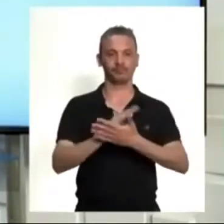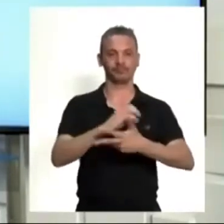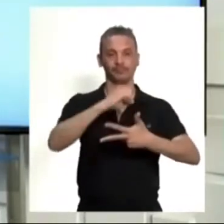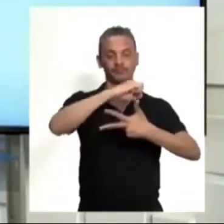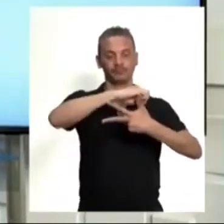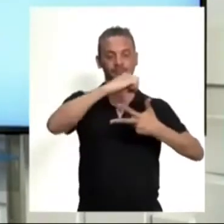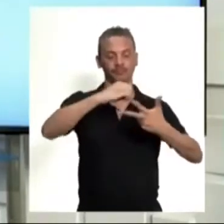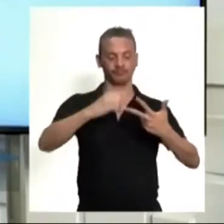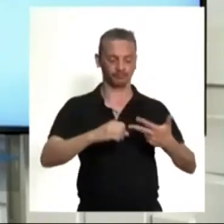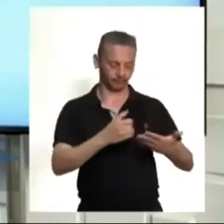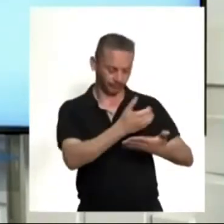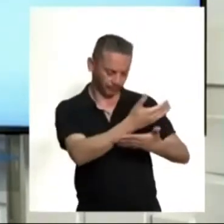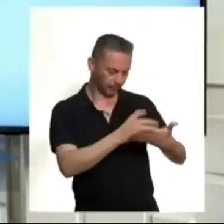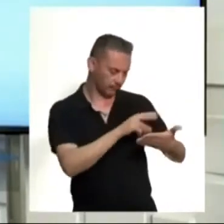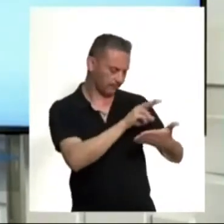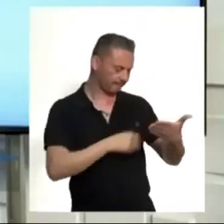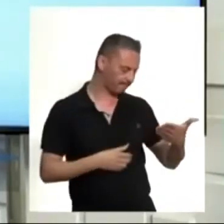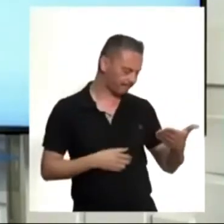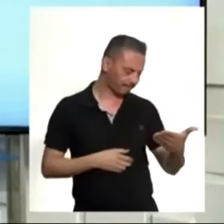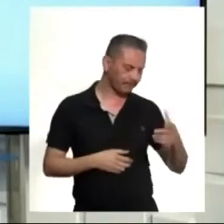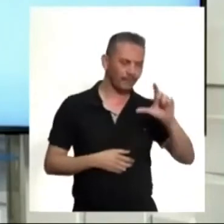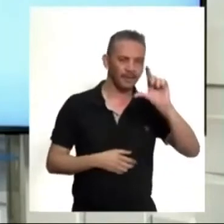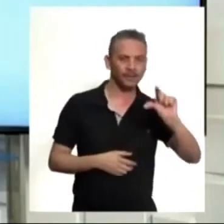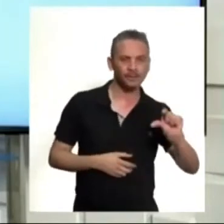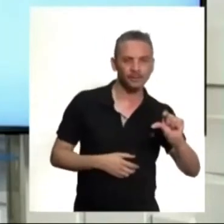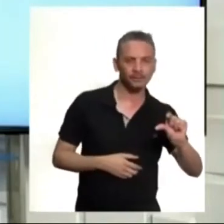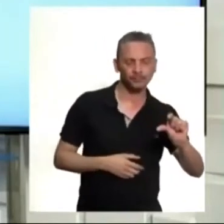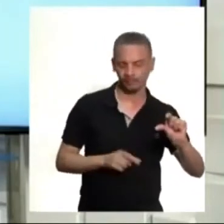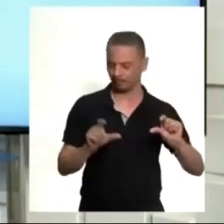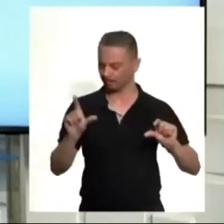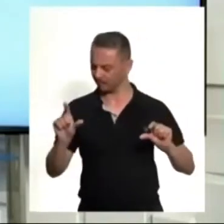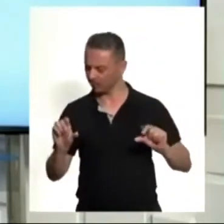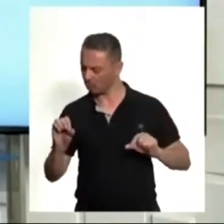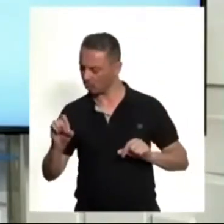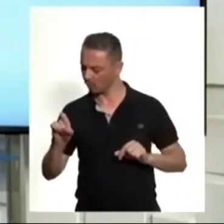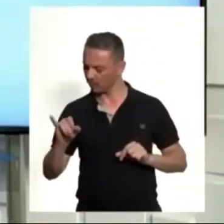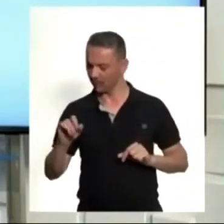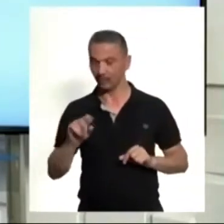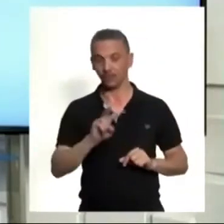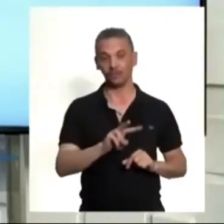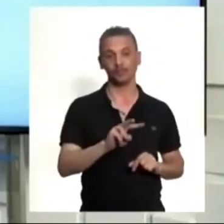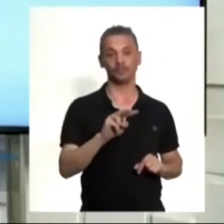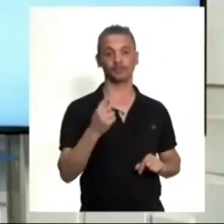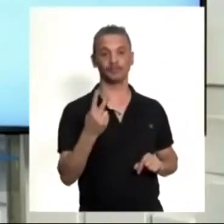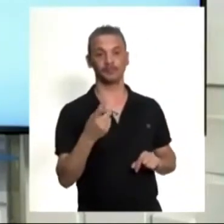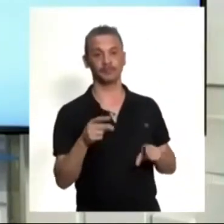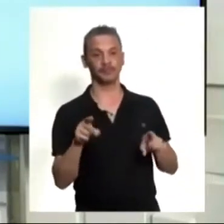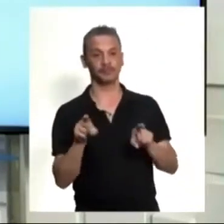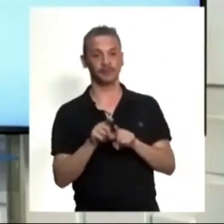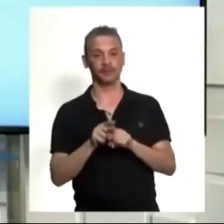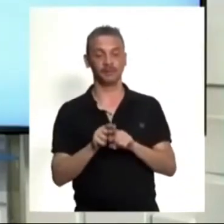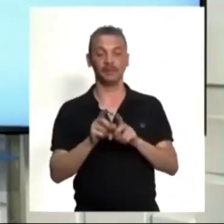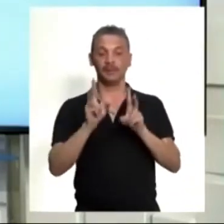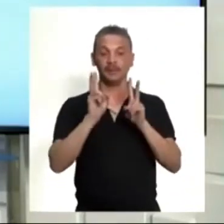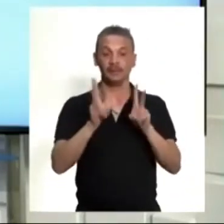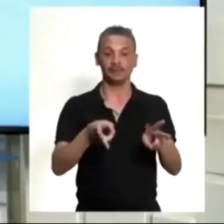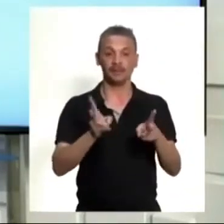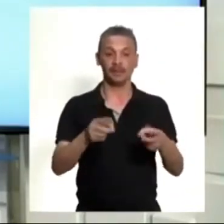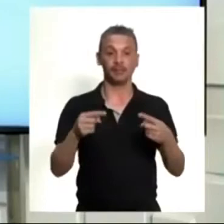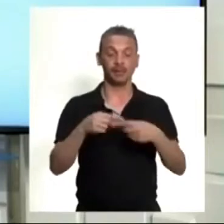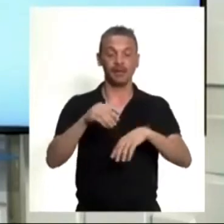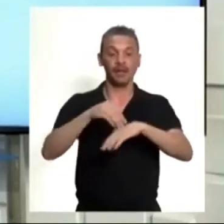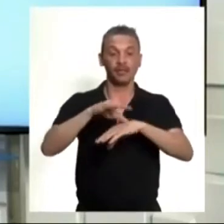cara, por exemplo, dá um potencial de redução e o outro de oxidação. O que você faz? Você inverte o sinal de um deles. Para sempre trabalhar, a dica